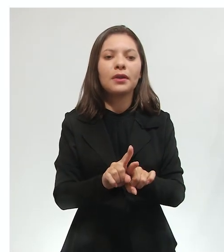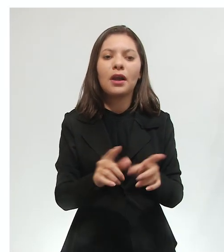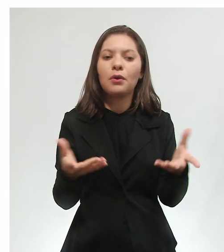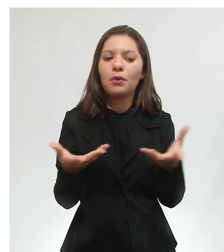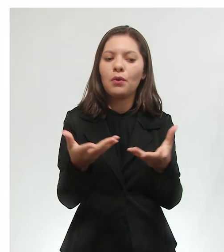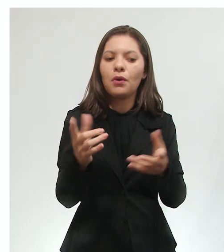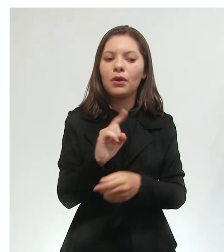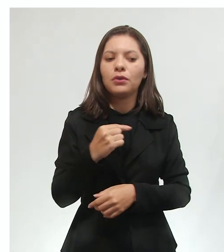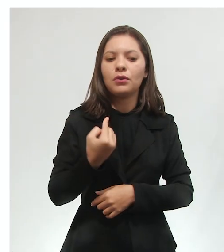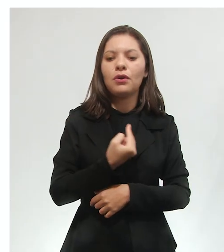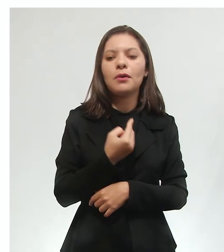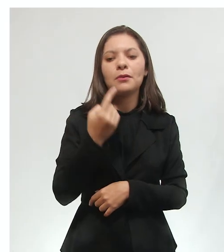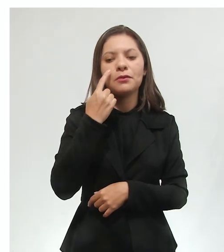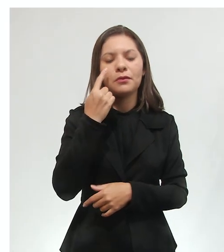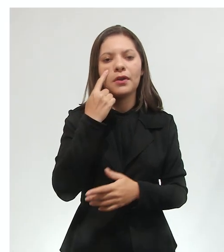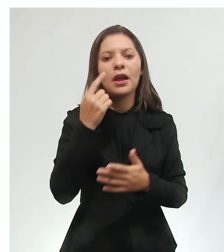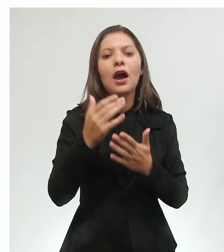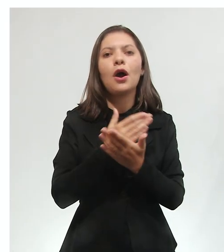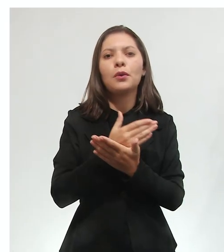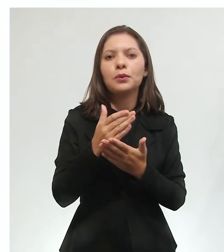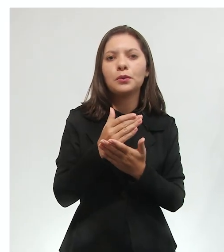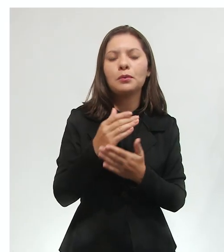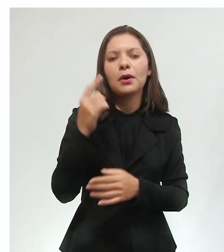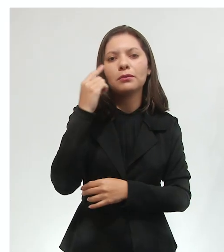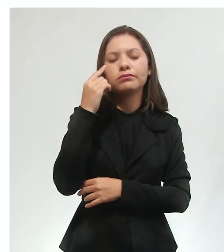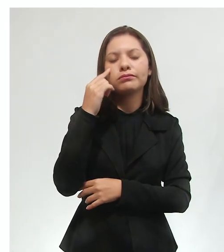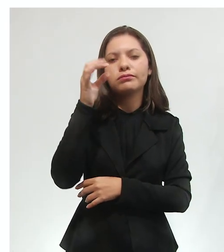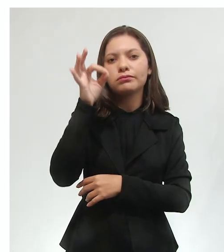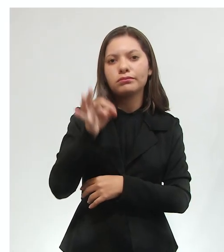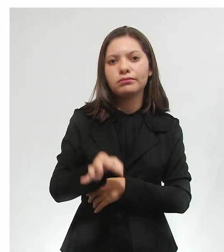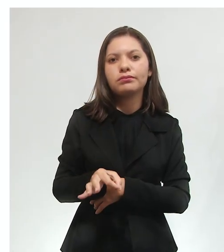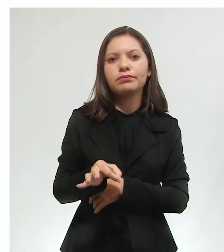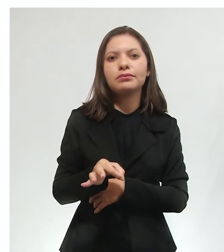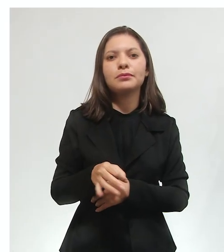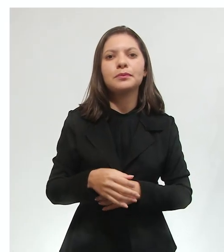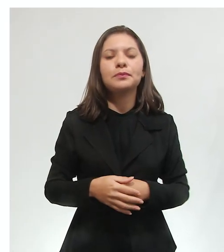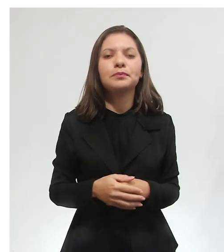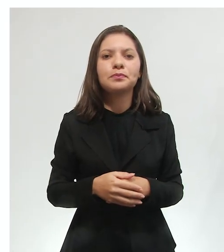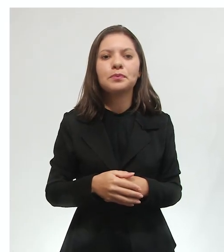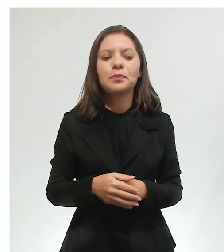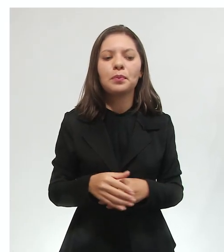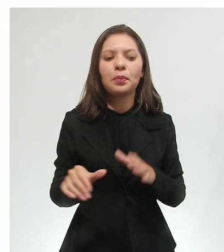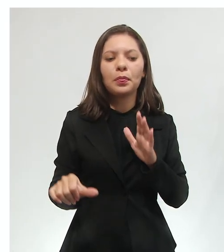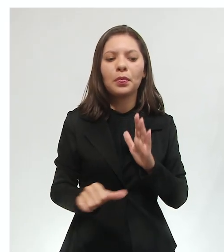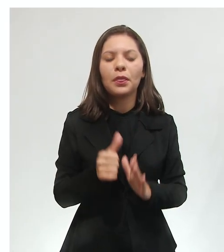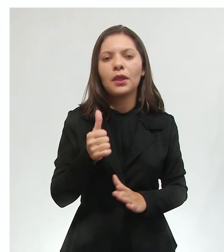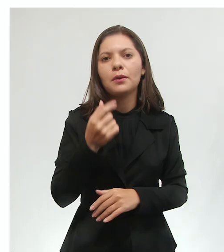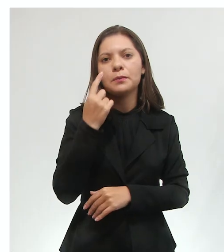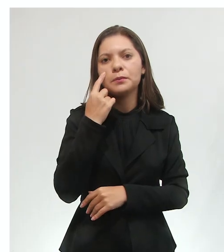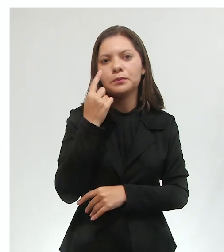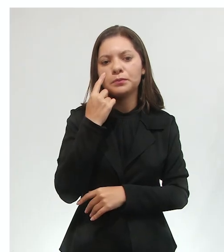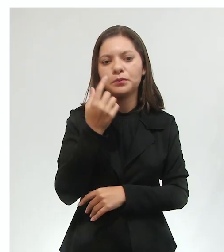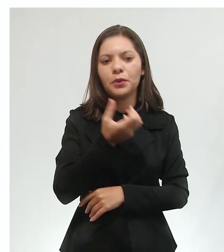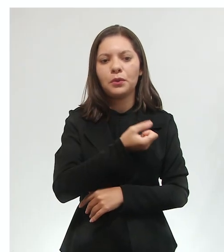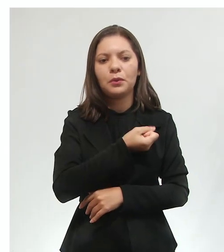fazer algumas compreensões, né, desse sistema. Primeiro, observe o número